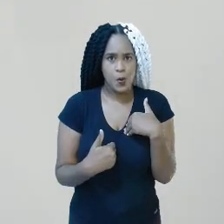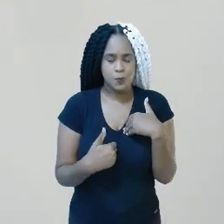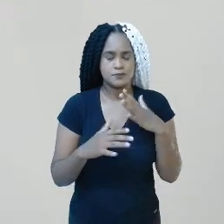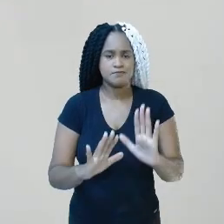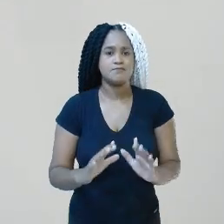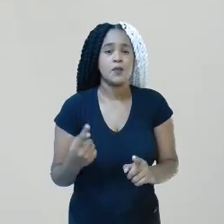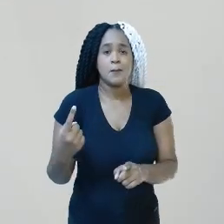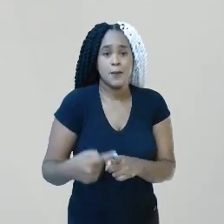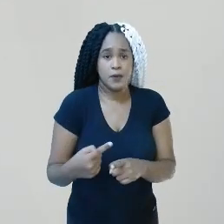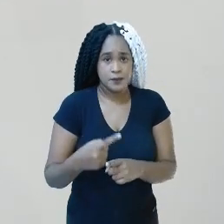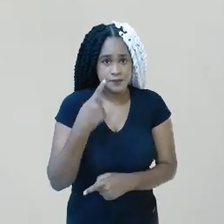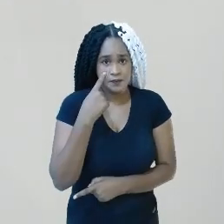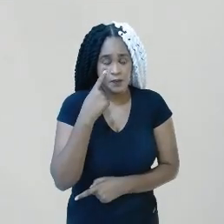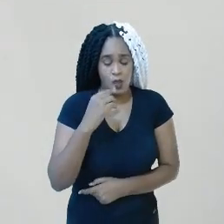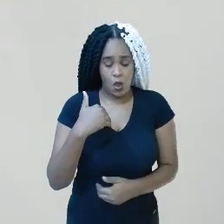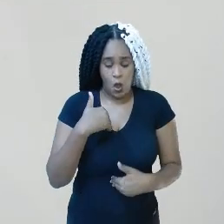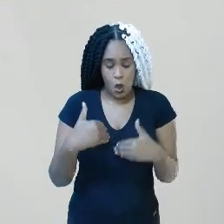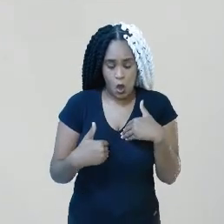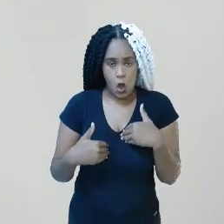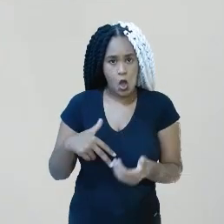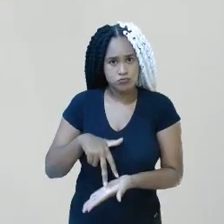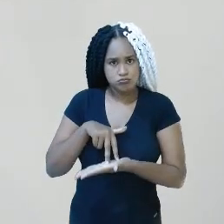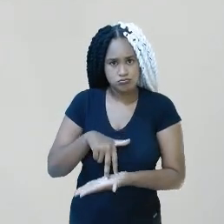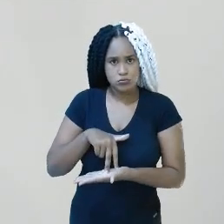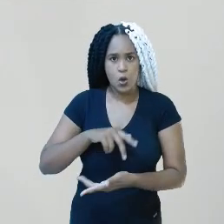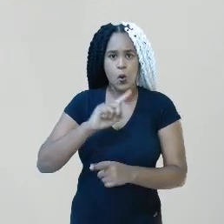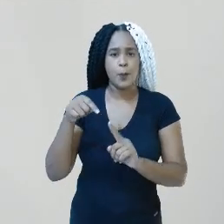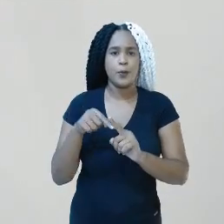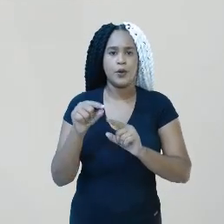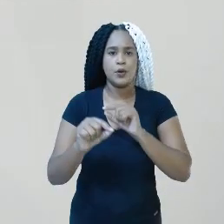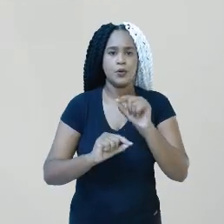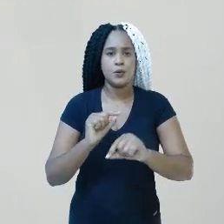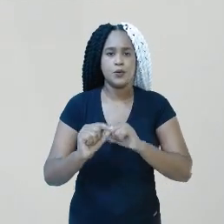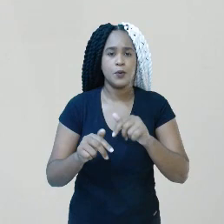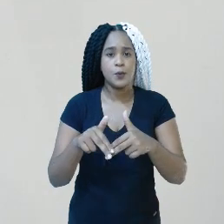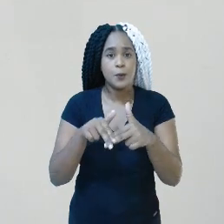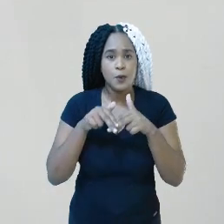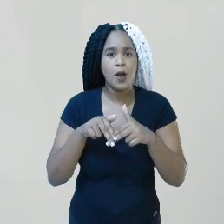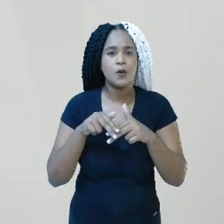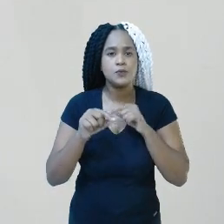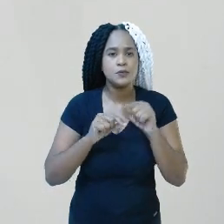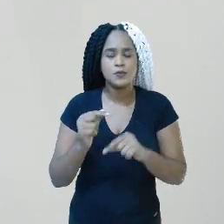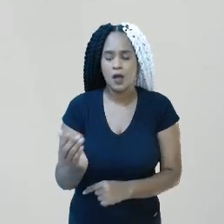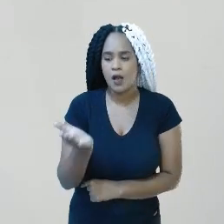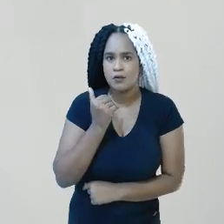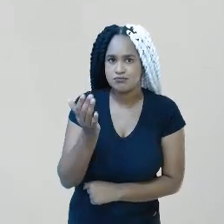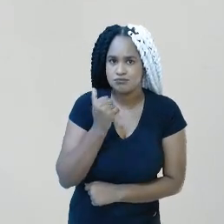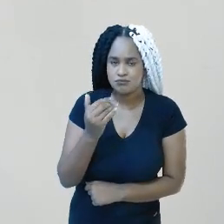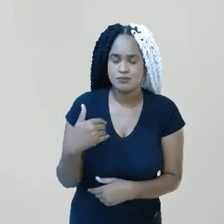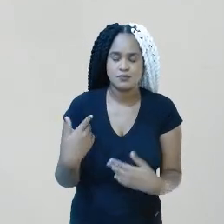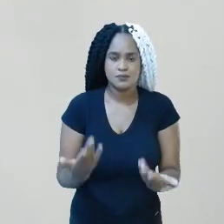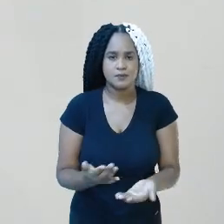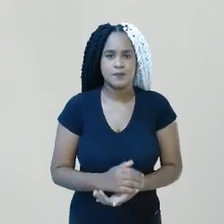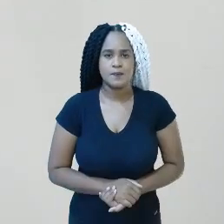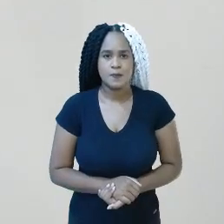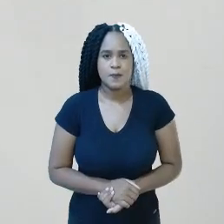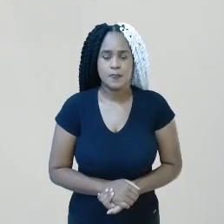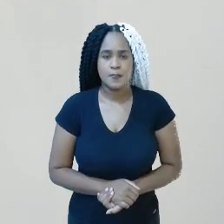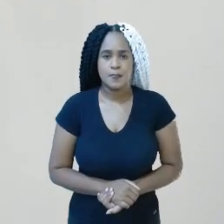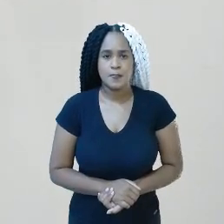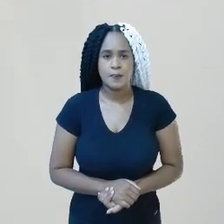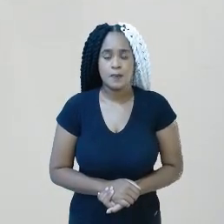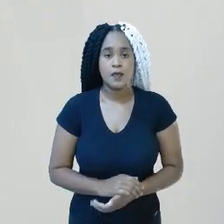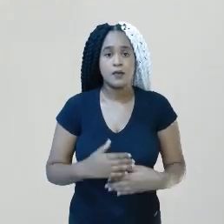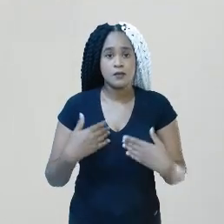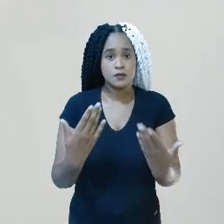é justamente também através da alimentação, tá certo? Não esqueçam isso. Então,